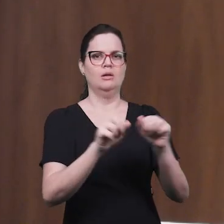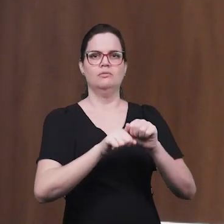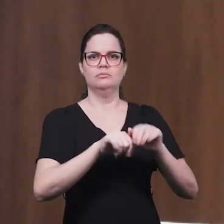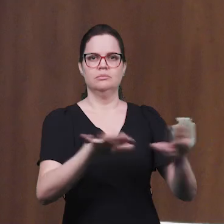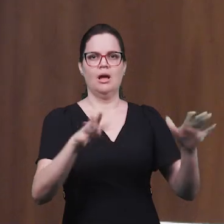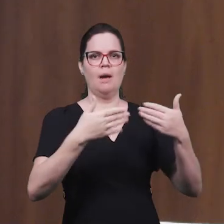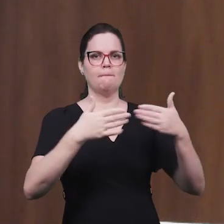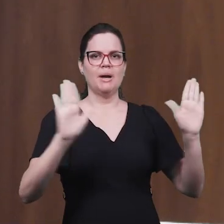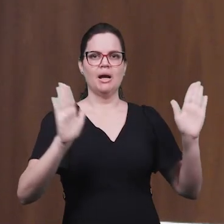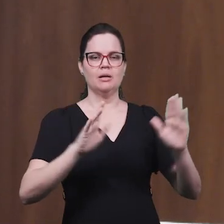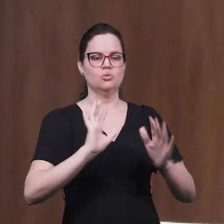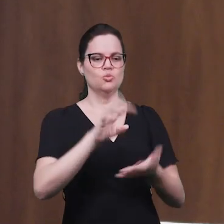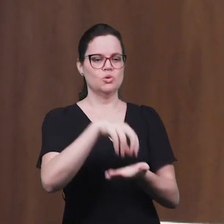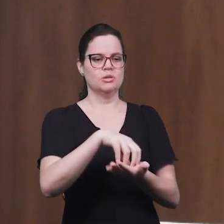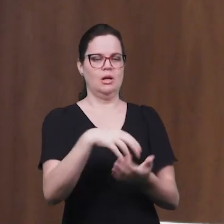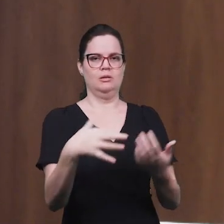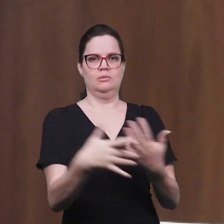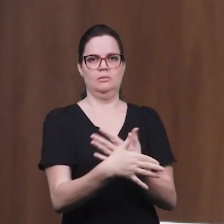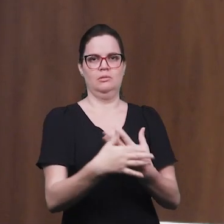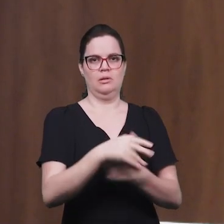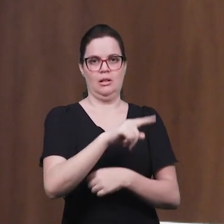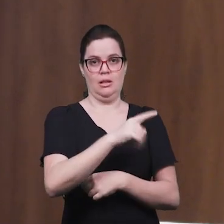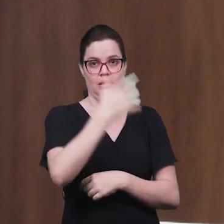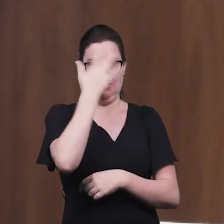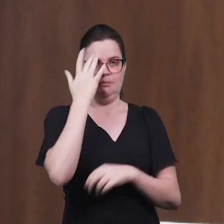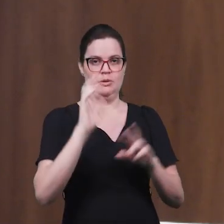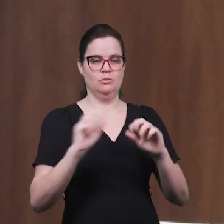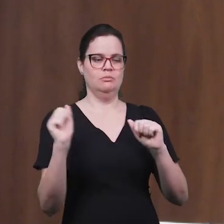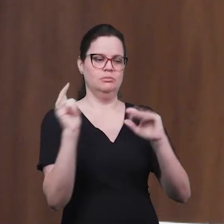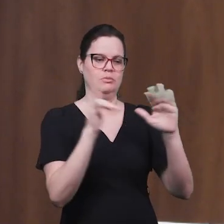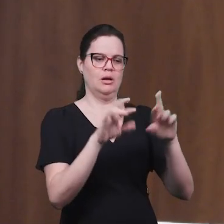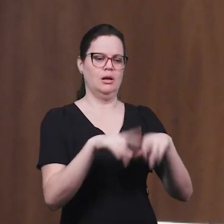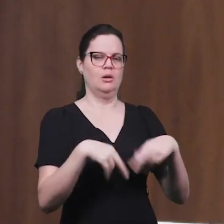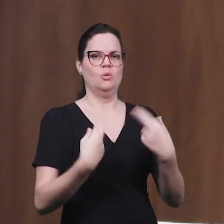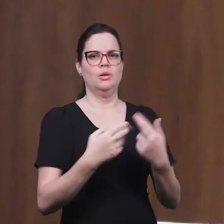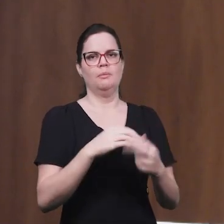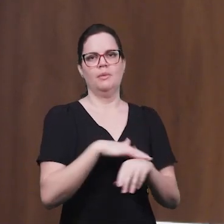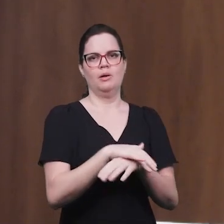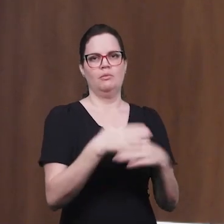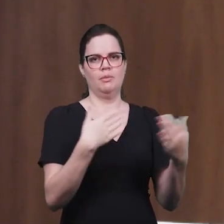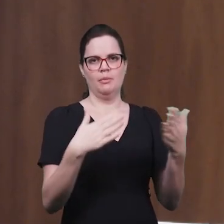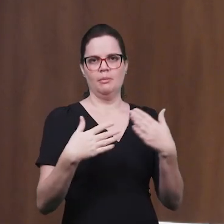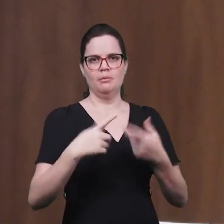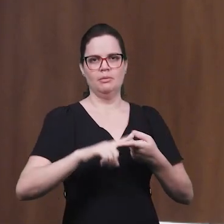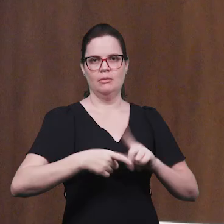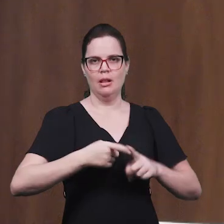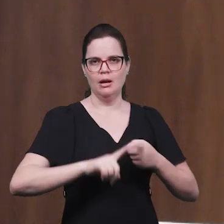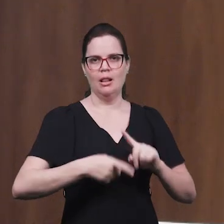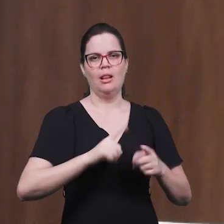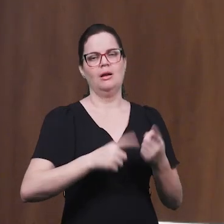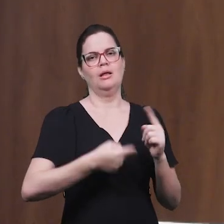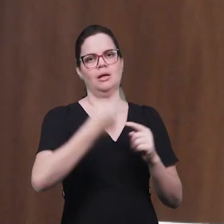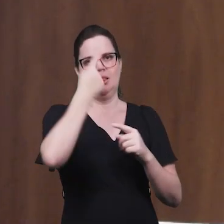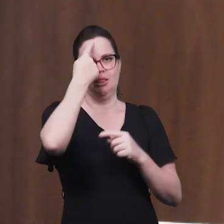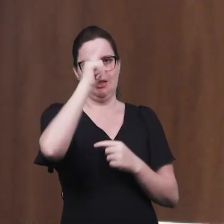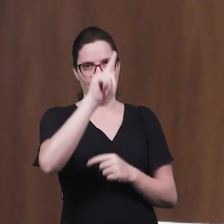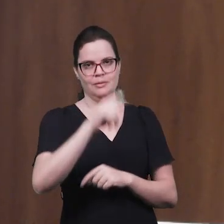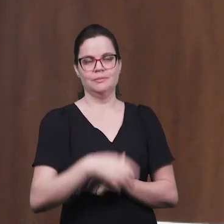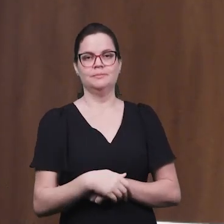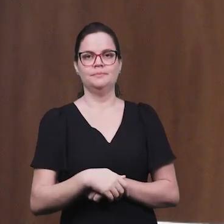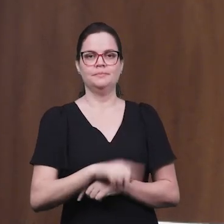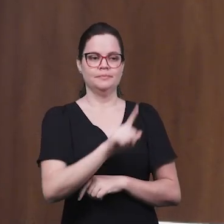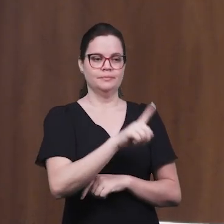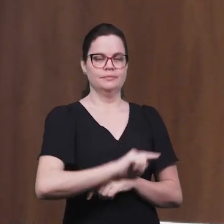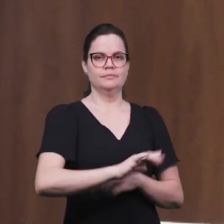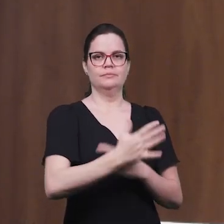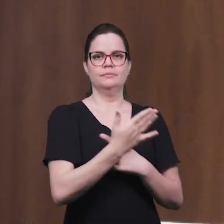e central na cidade, onde as pessoas se reuniam para conversar, debater e trocar ideias. Esses debates